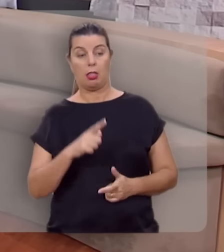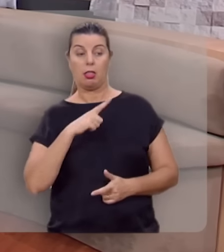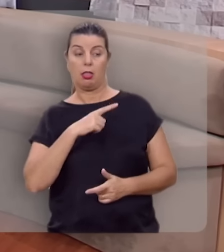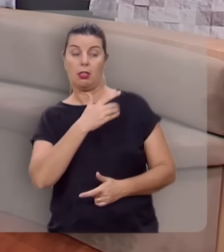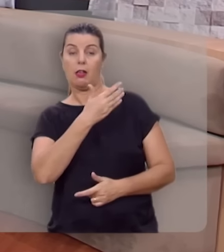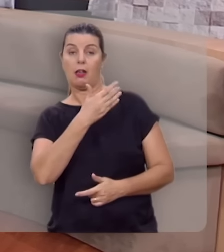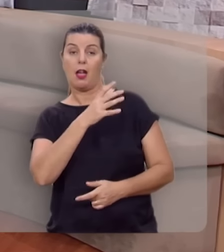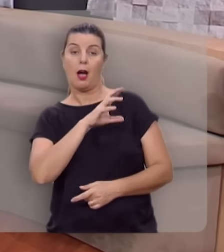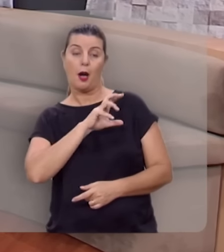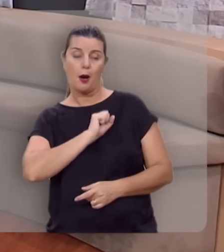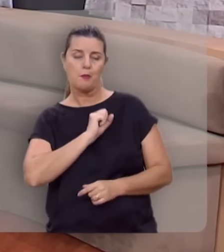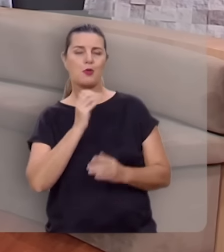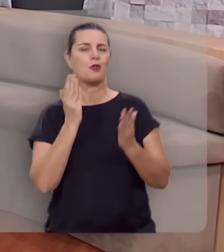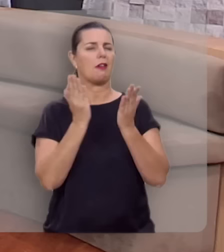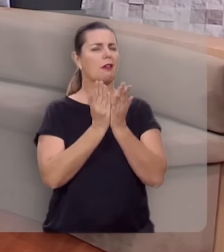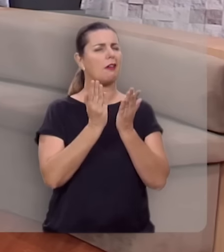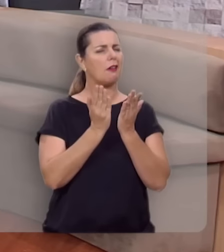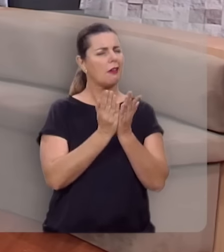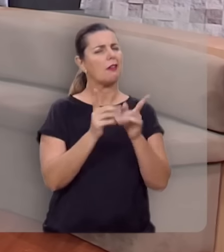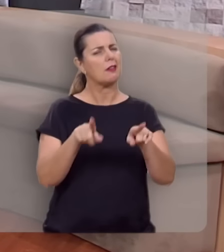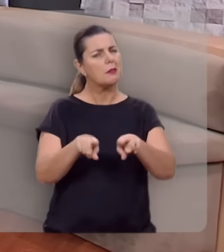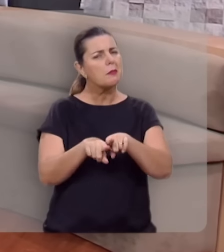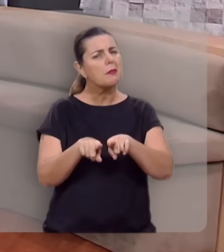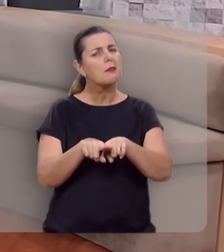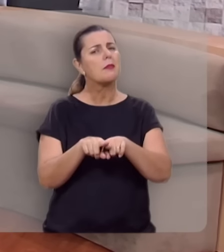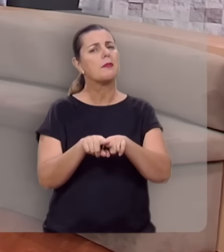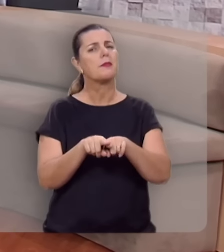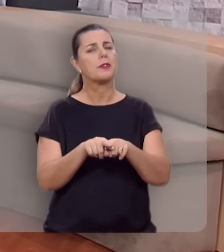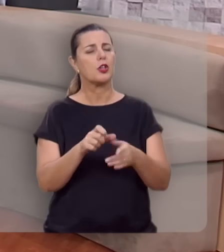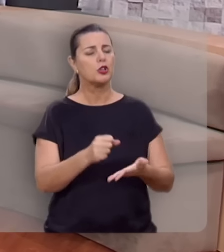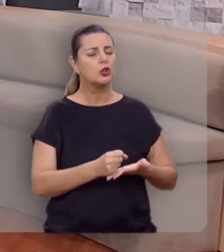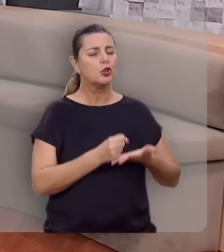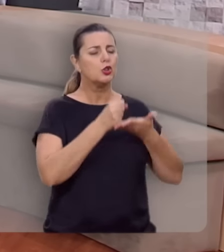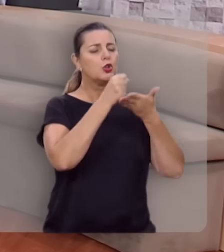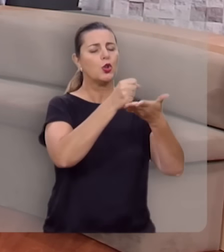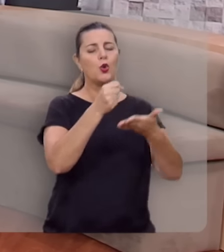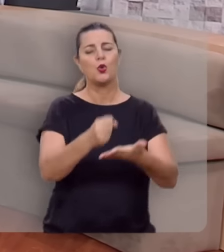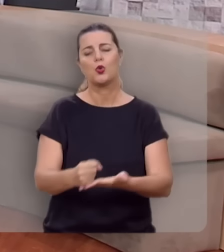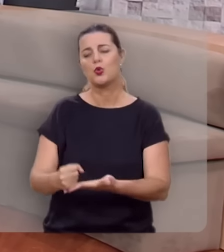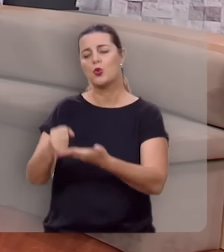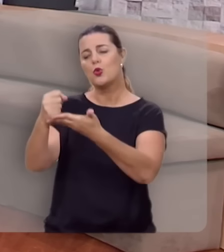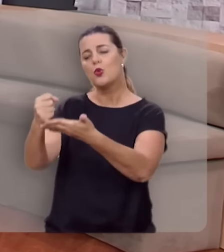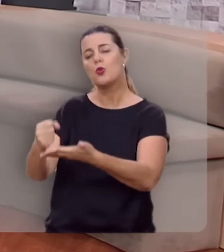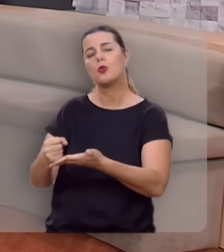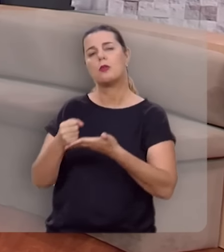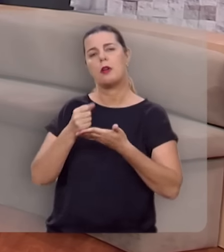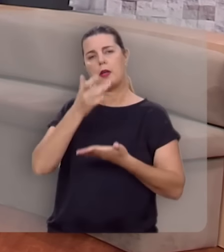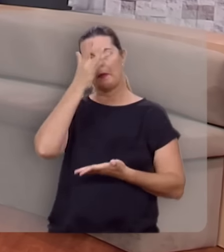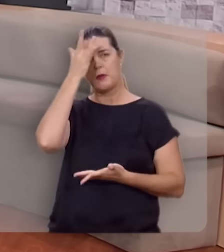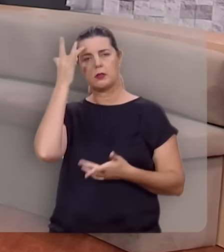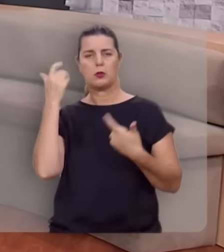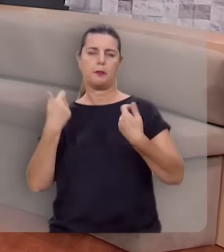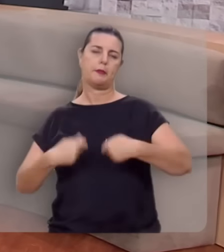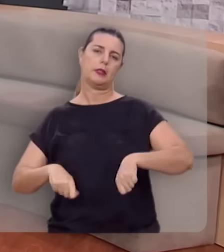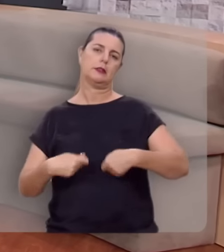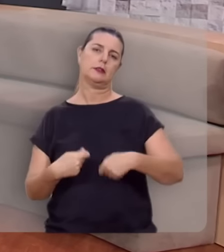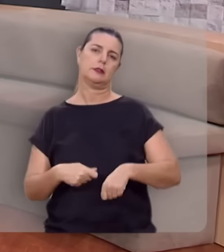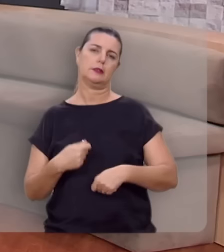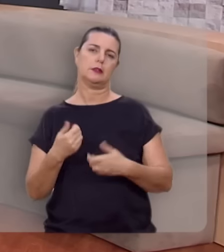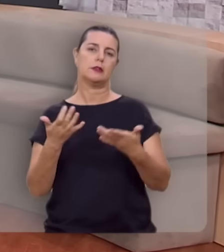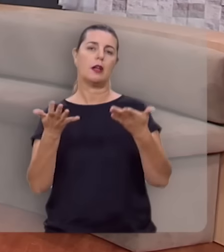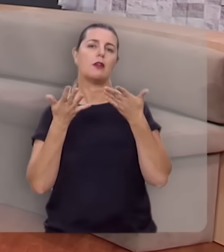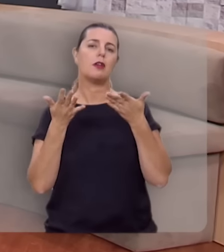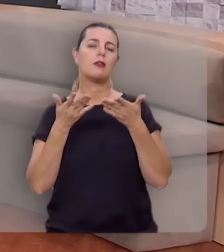de exercer o amor cristão e de socorrer os necessitados. Aqui